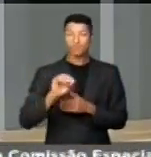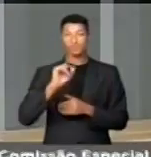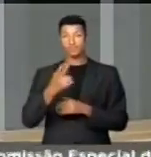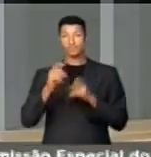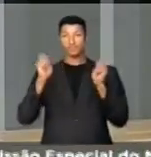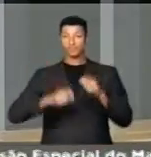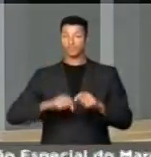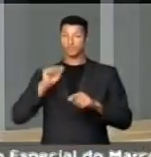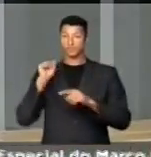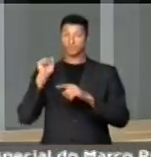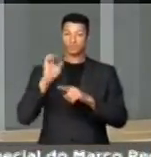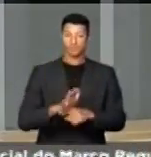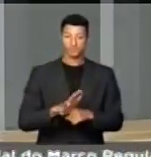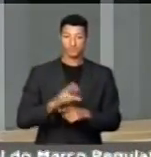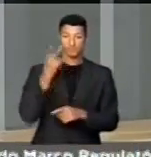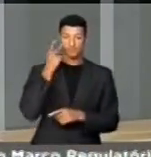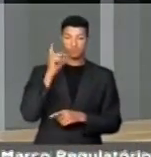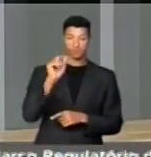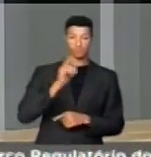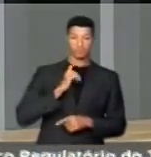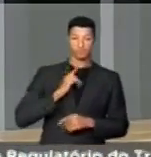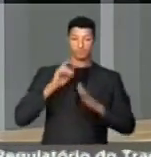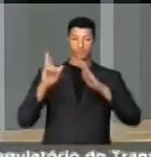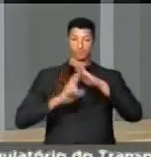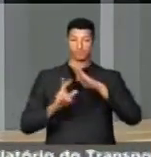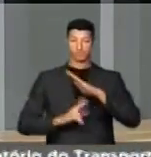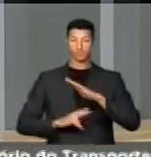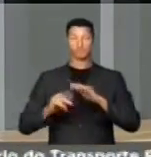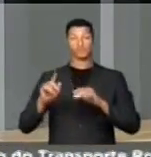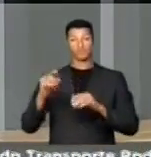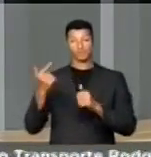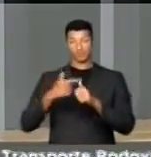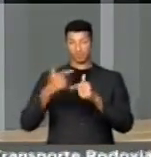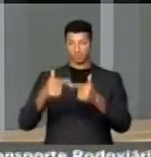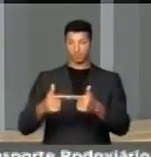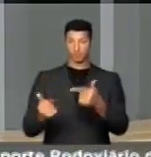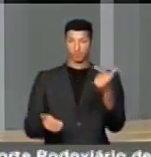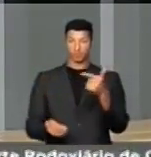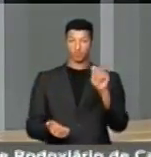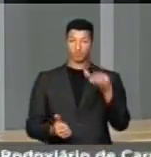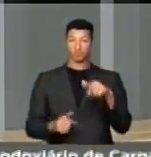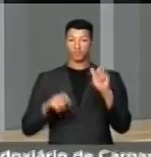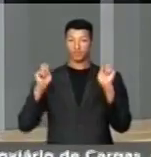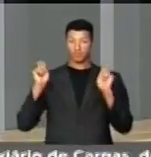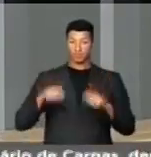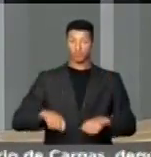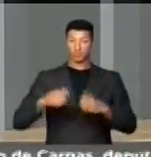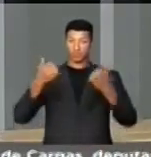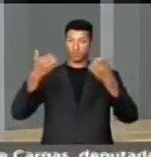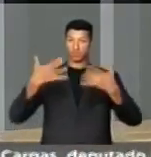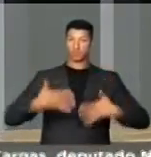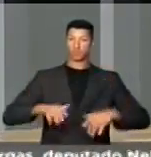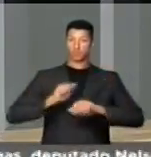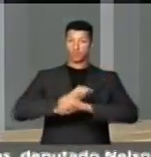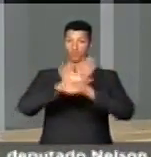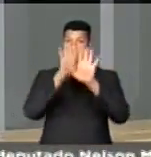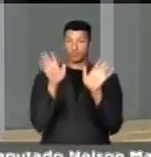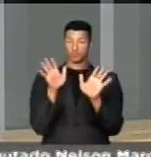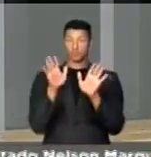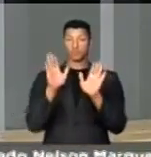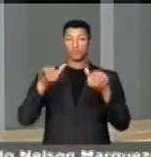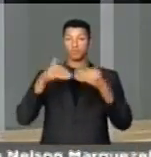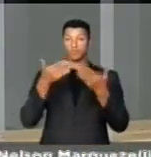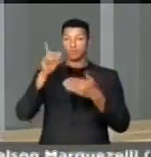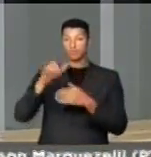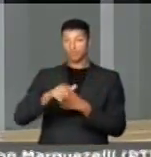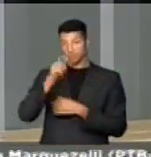seja impedido para que haja uma recuperação. Em segundo lugar, é preciso que se explique com clareza qual